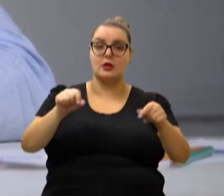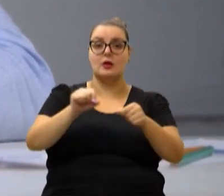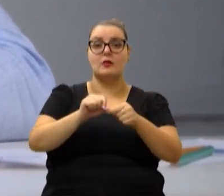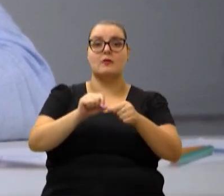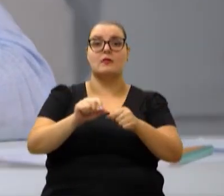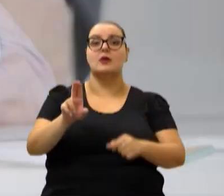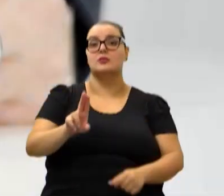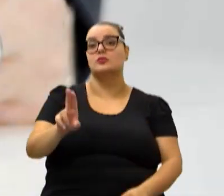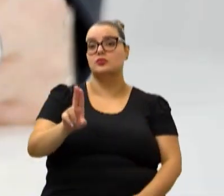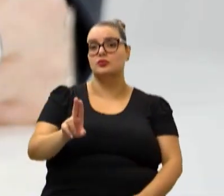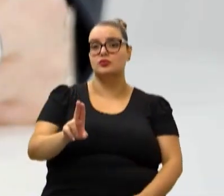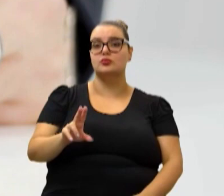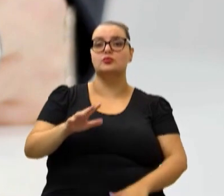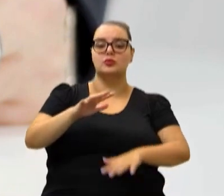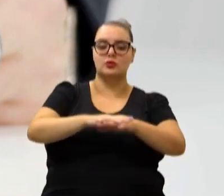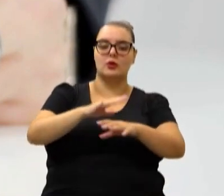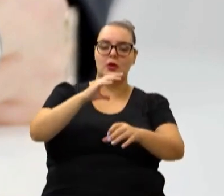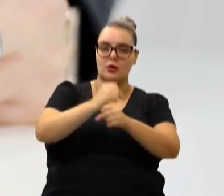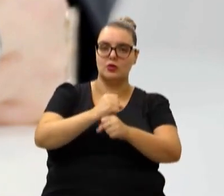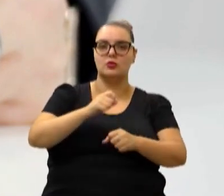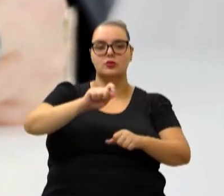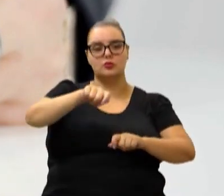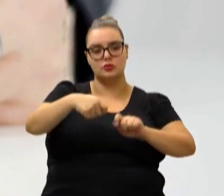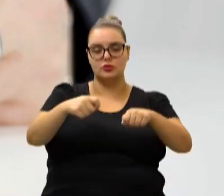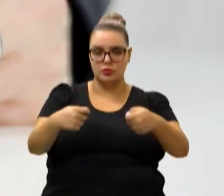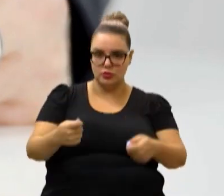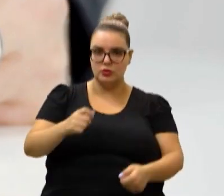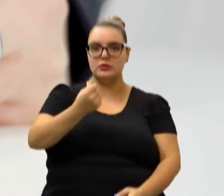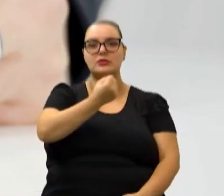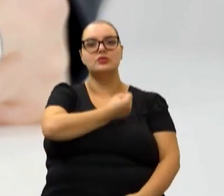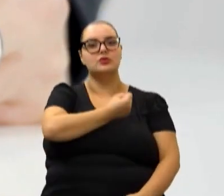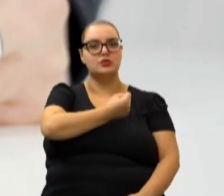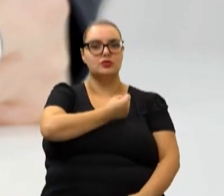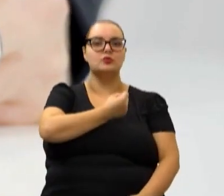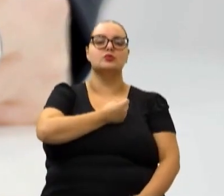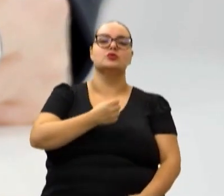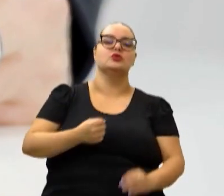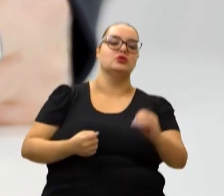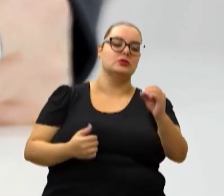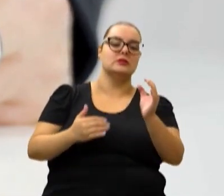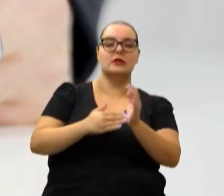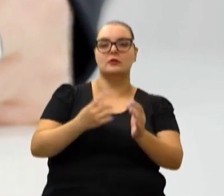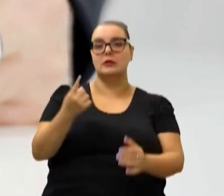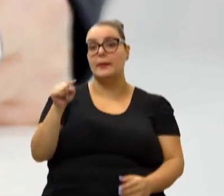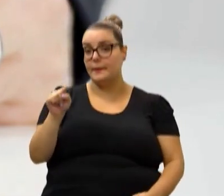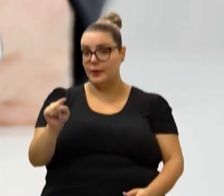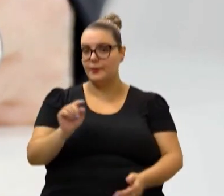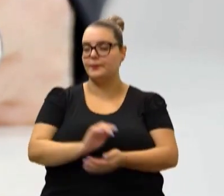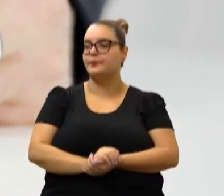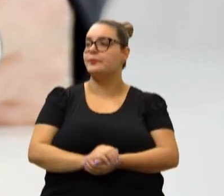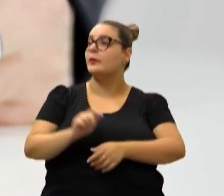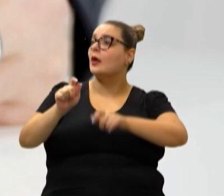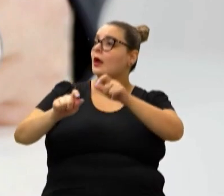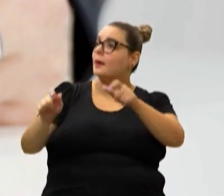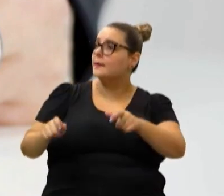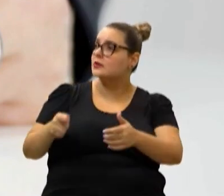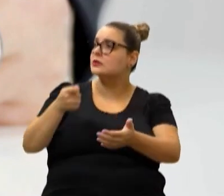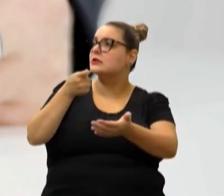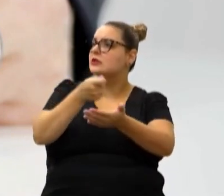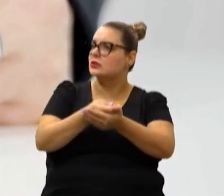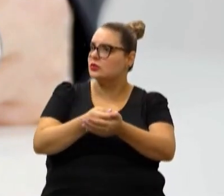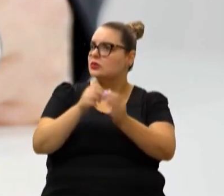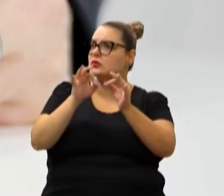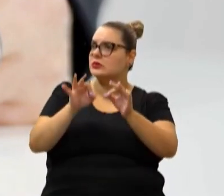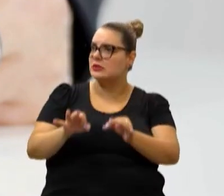variáveis que são utilizados para calcular esse indicador, esse número, para chegar nesse número que vai de 0 até 1.000. Uma pessoa que tem